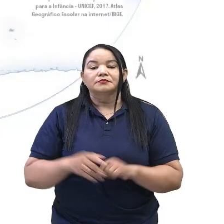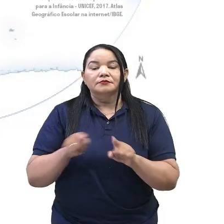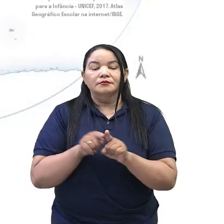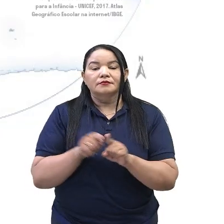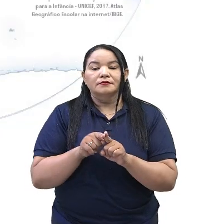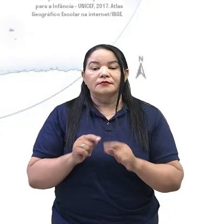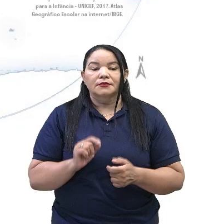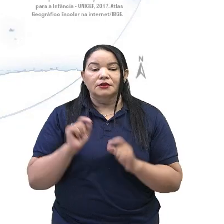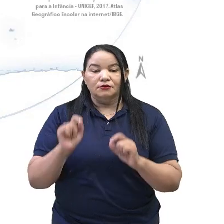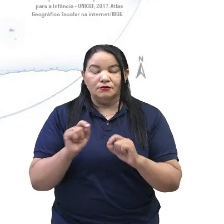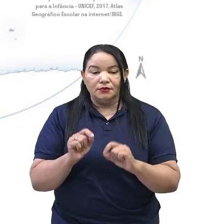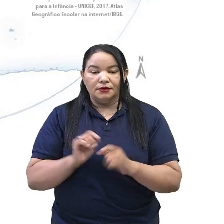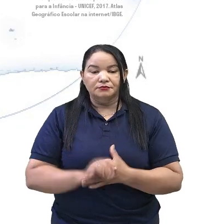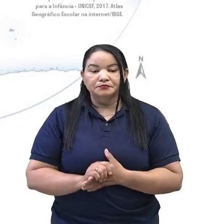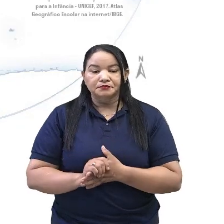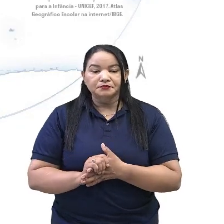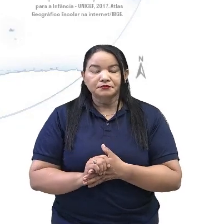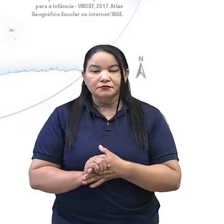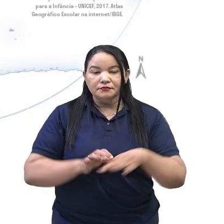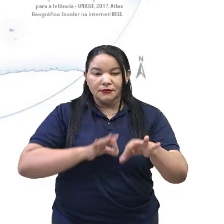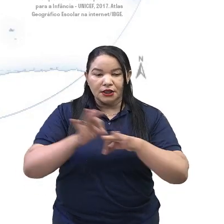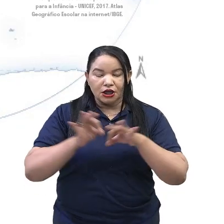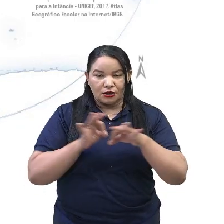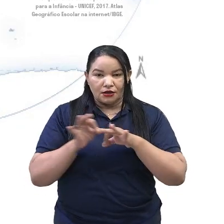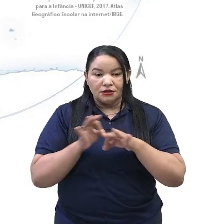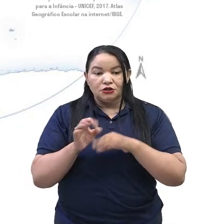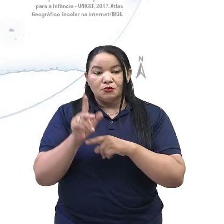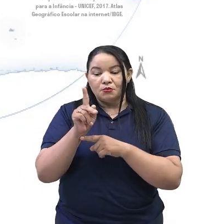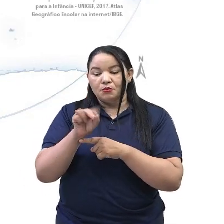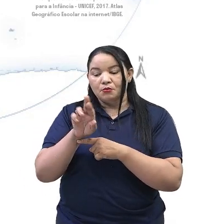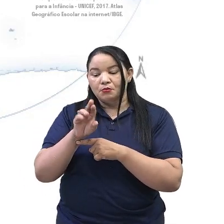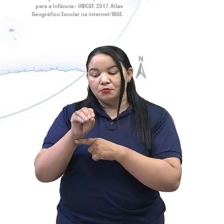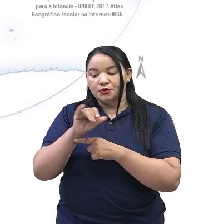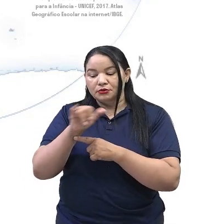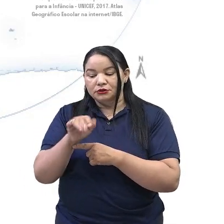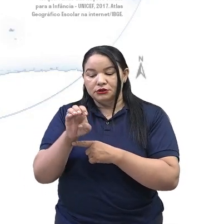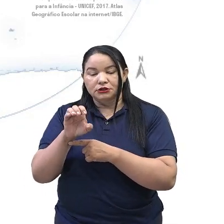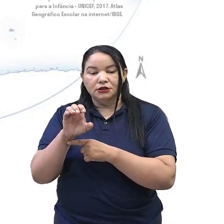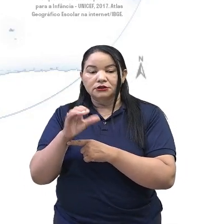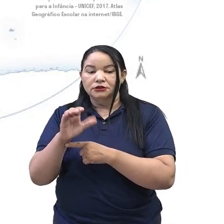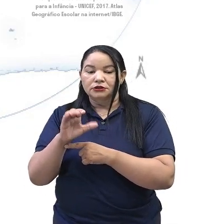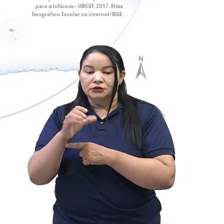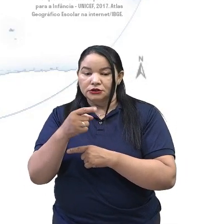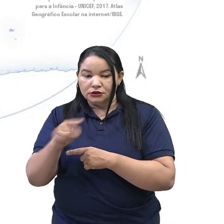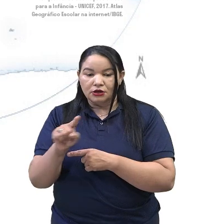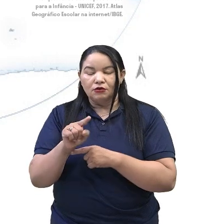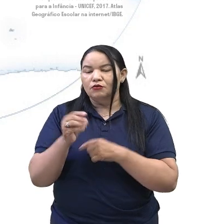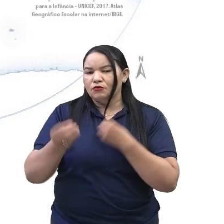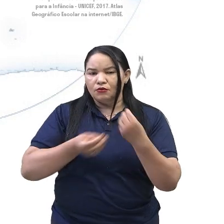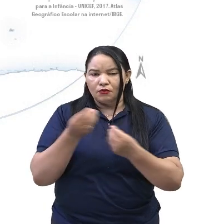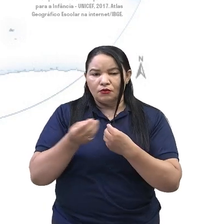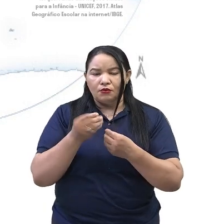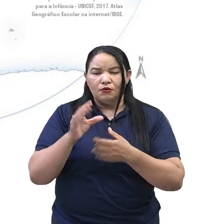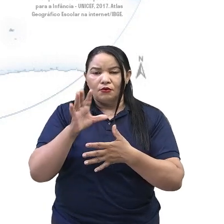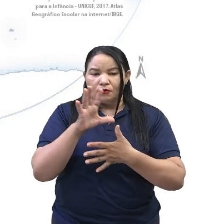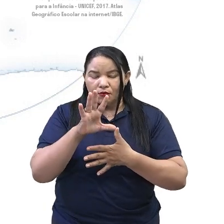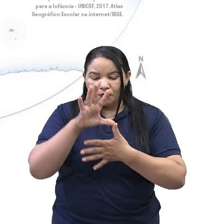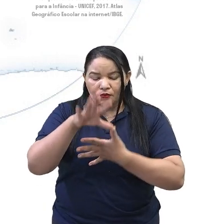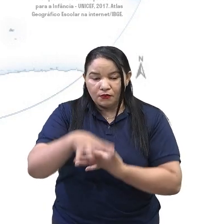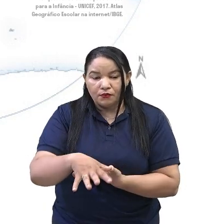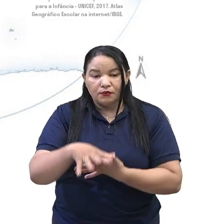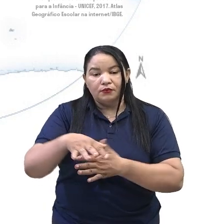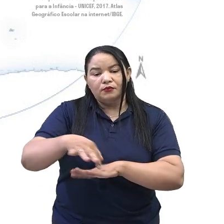também da projeção cartográfica, que indica basicamente ali, né, qual foi a projeção cartográfica que